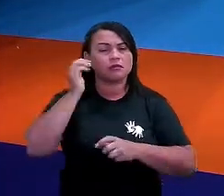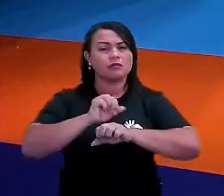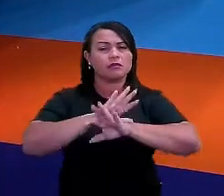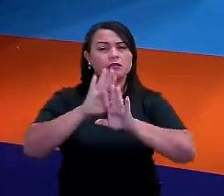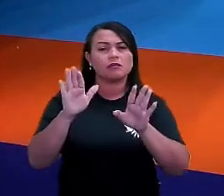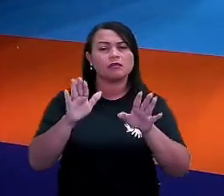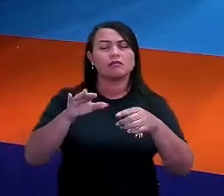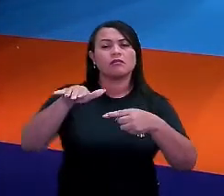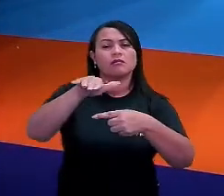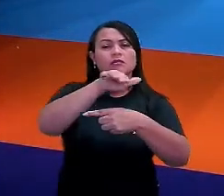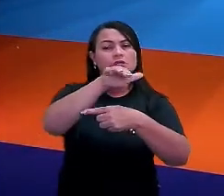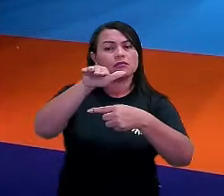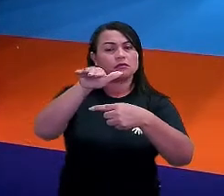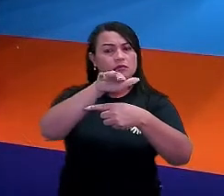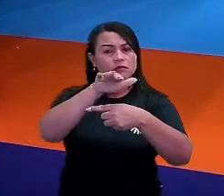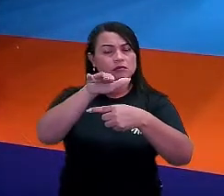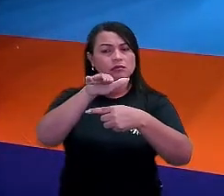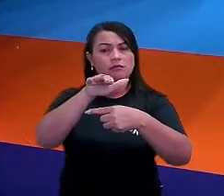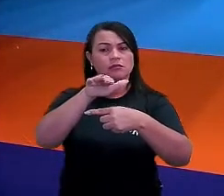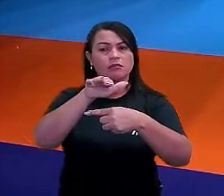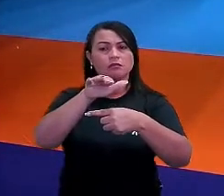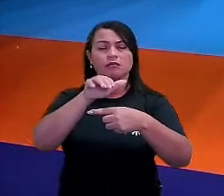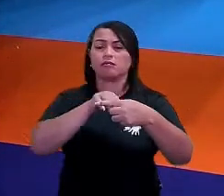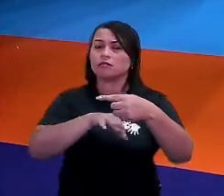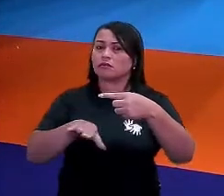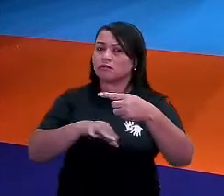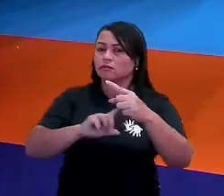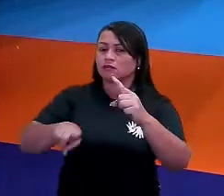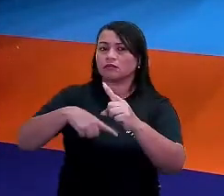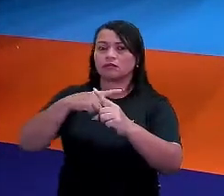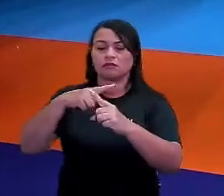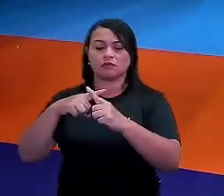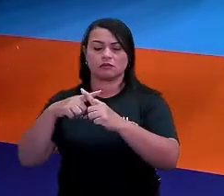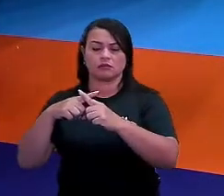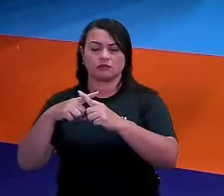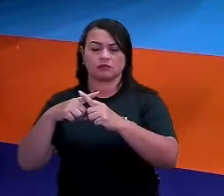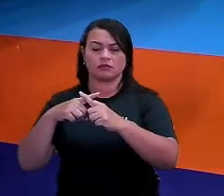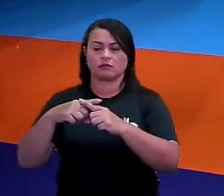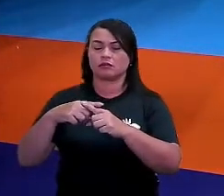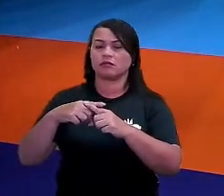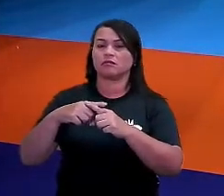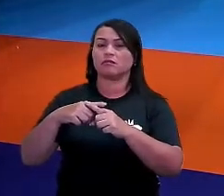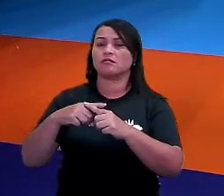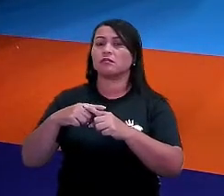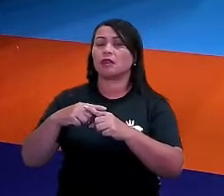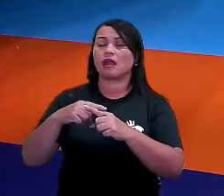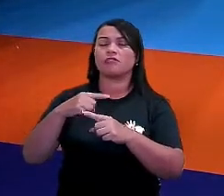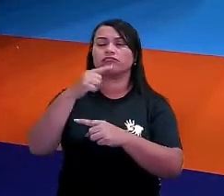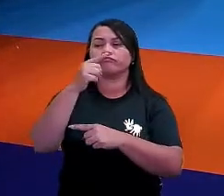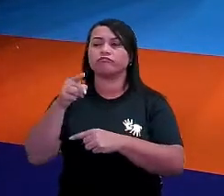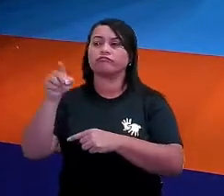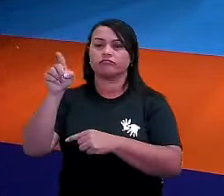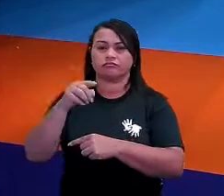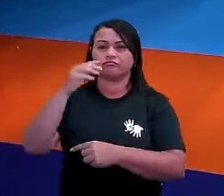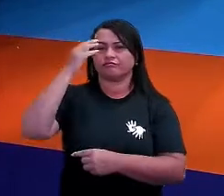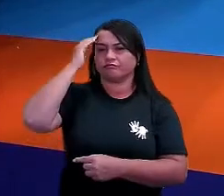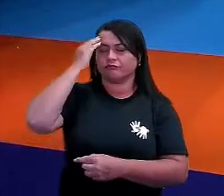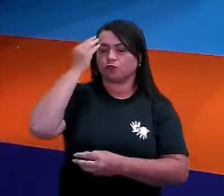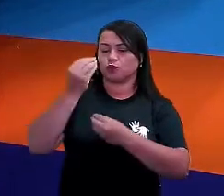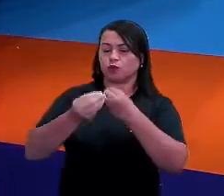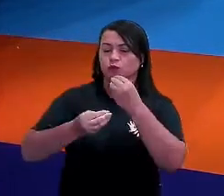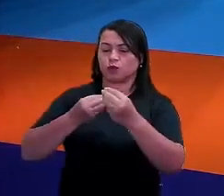superior e inferior, que vão ser multiplicadas, e depois, né, os meios, que também vão ser multiplicados em